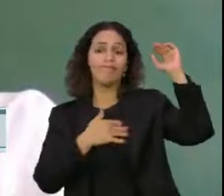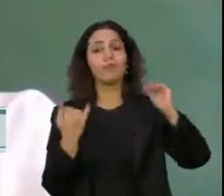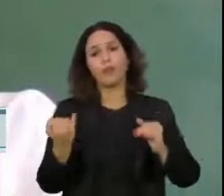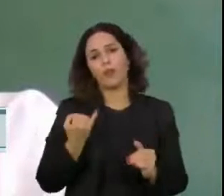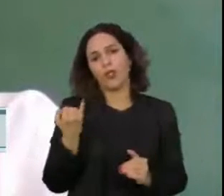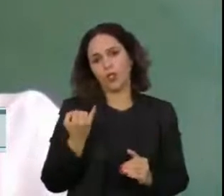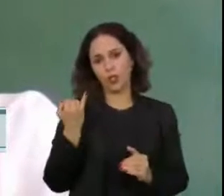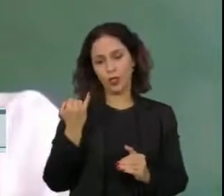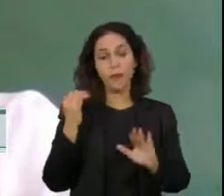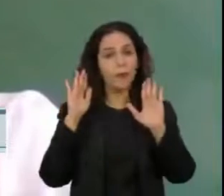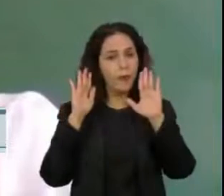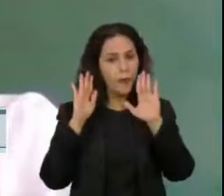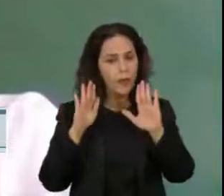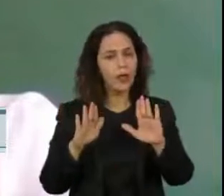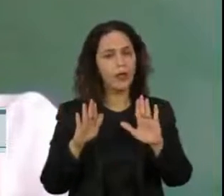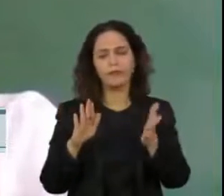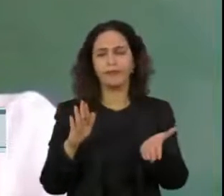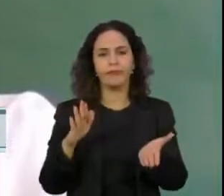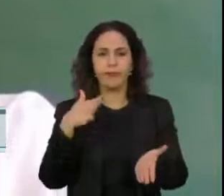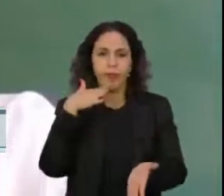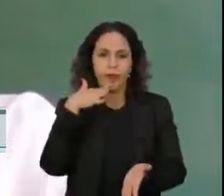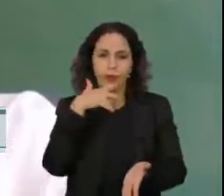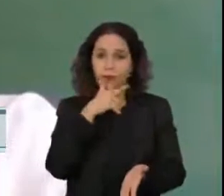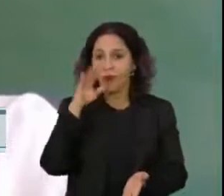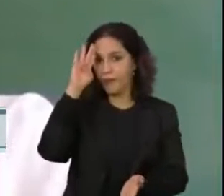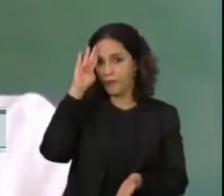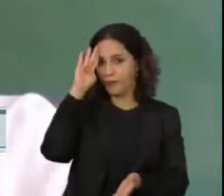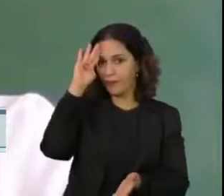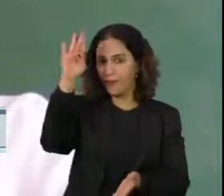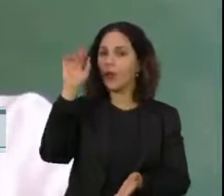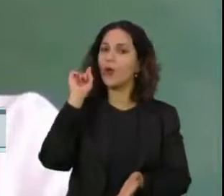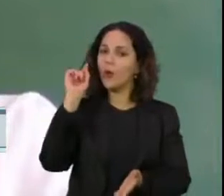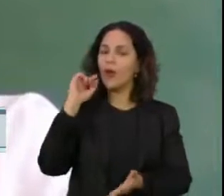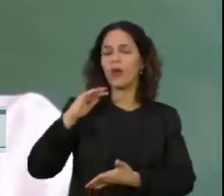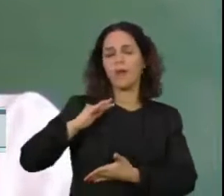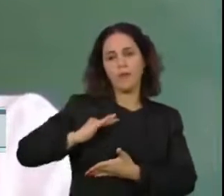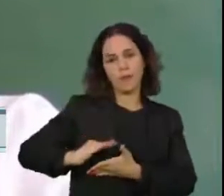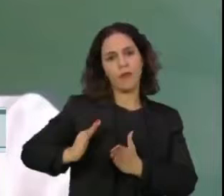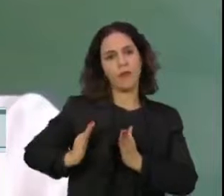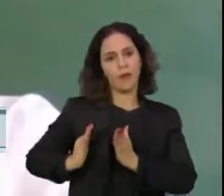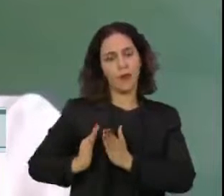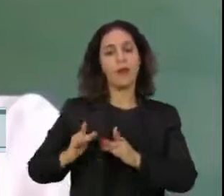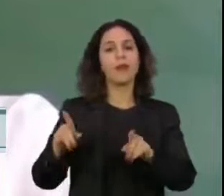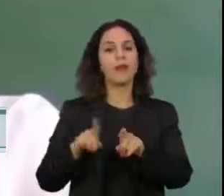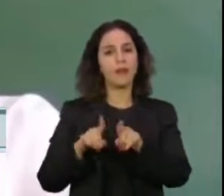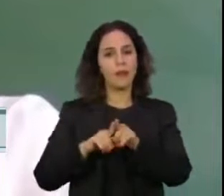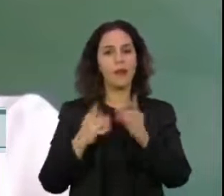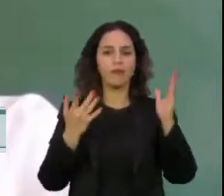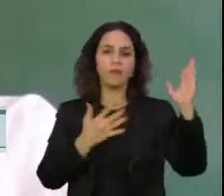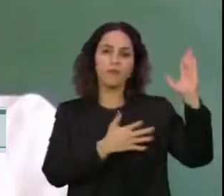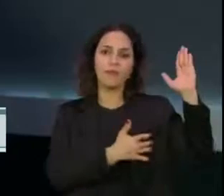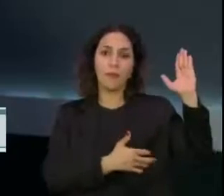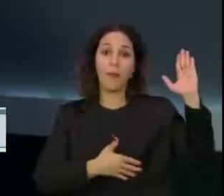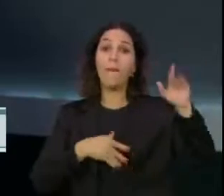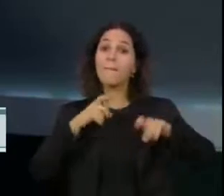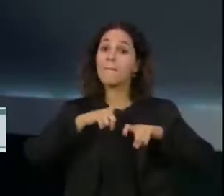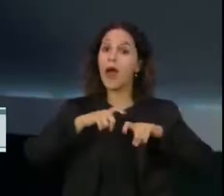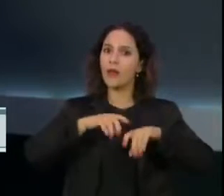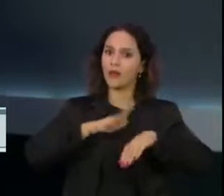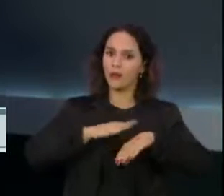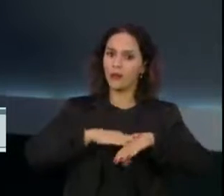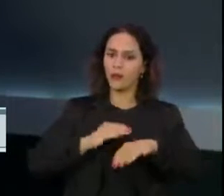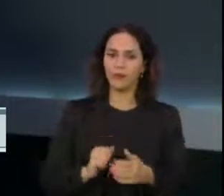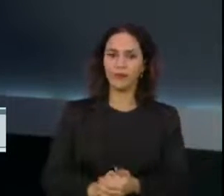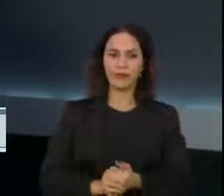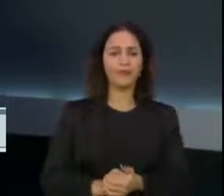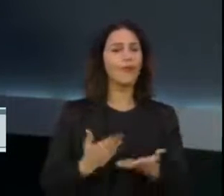Mas, sem sombra de dúvida, o principal é a mamografia e o exame físico realizado pelo médico. E agora,